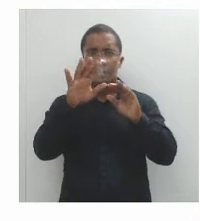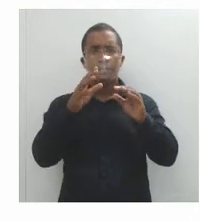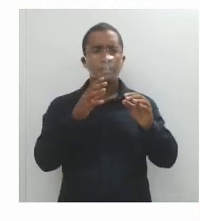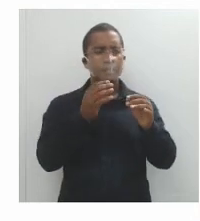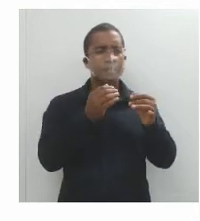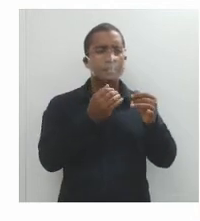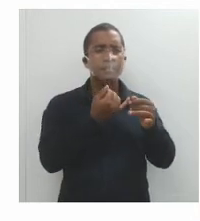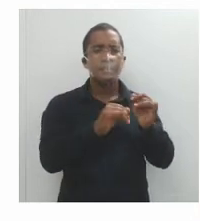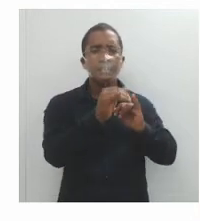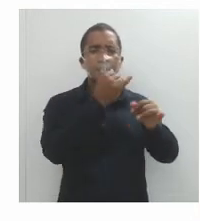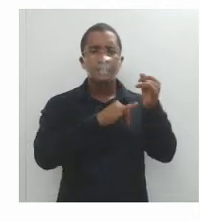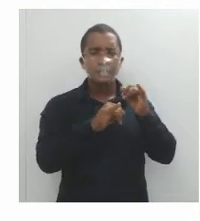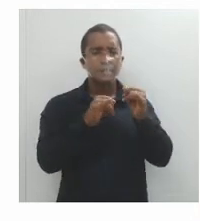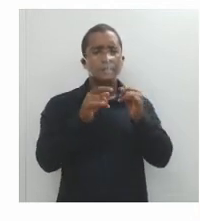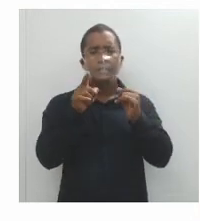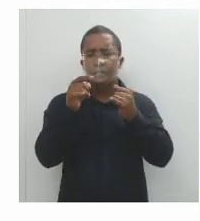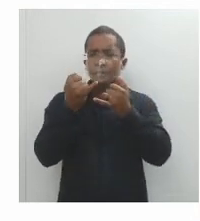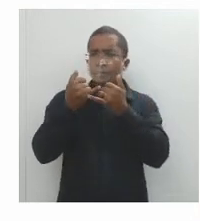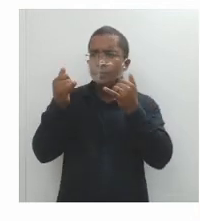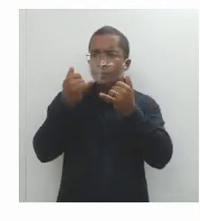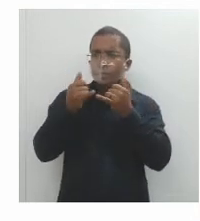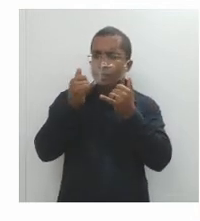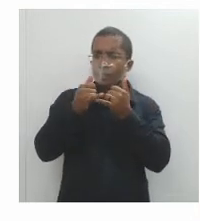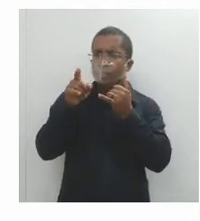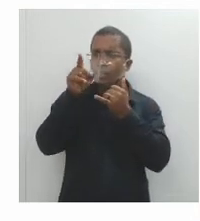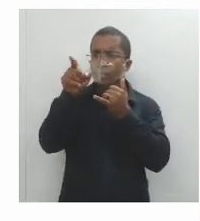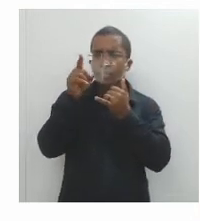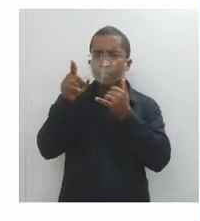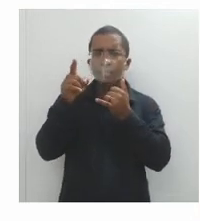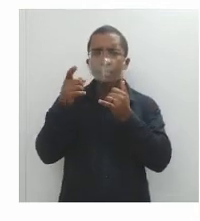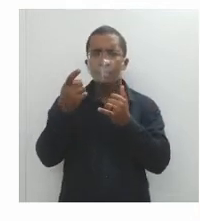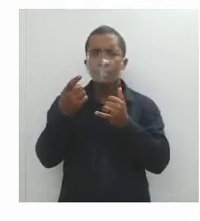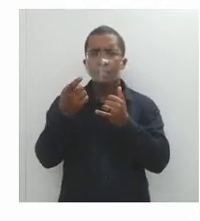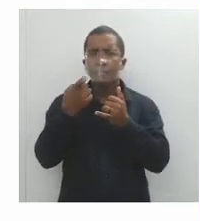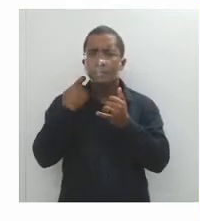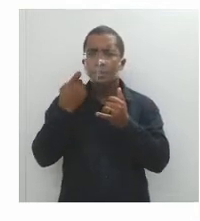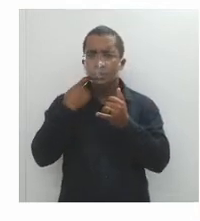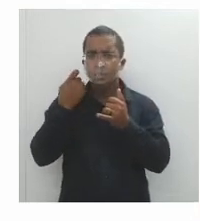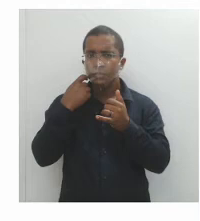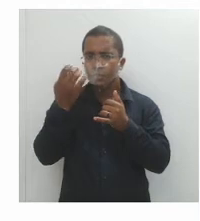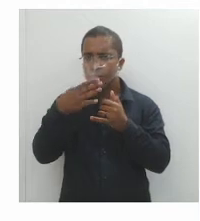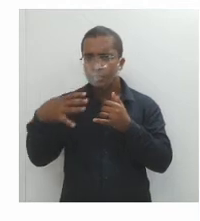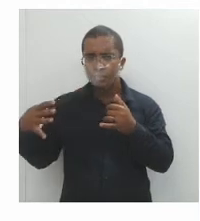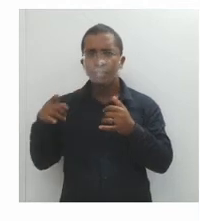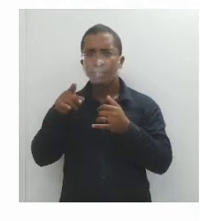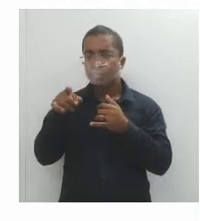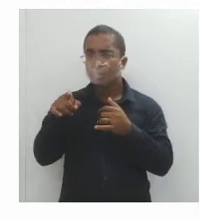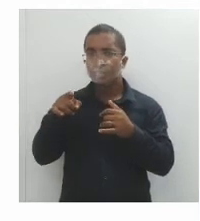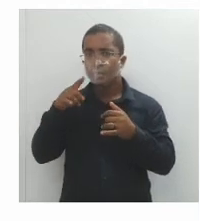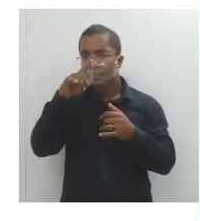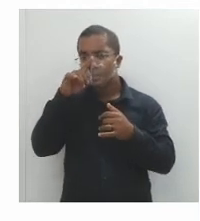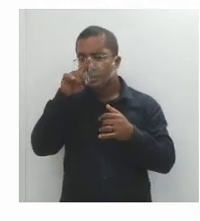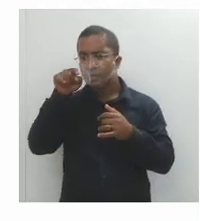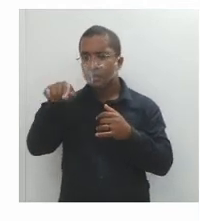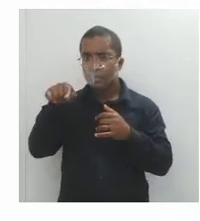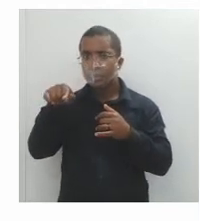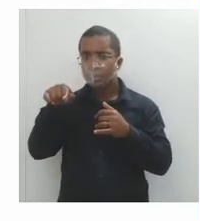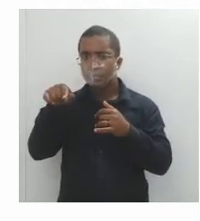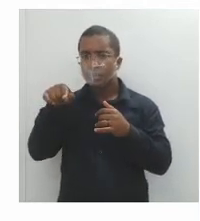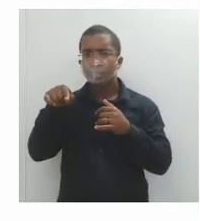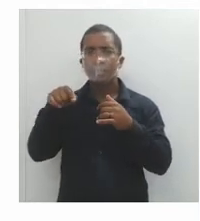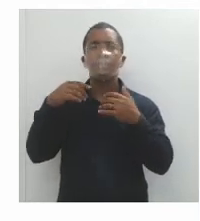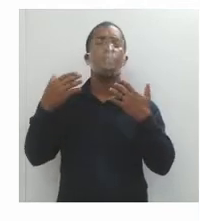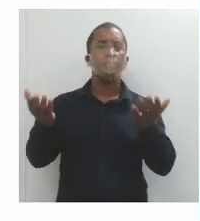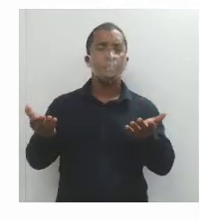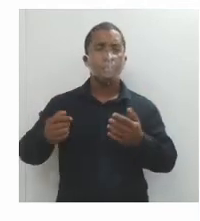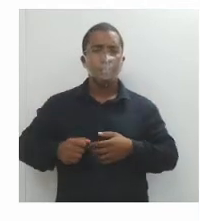tem potência similar àquela produzida por esse peixe em perigo é... Então, ó,